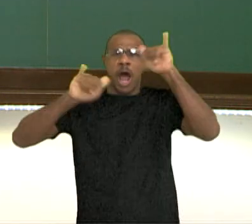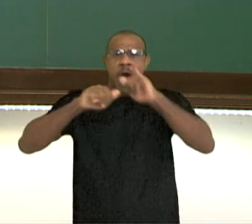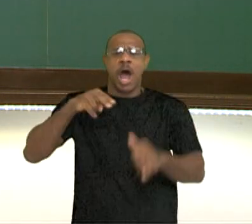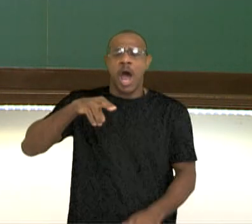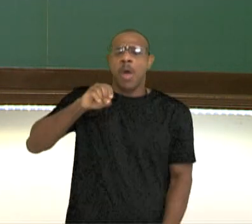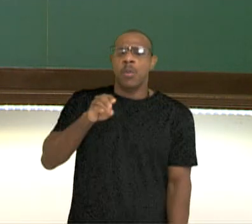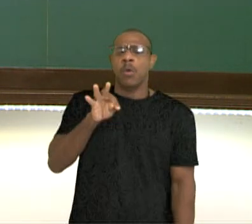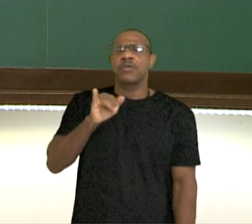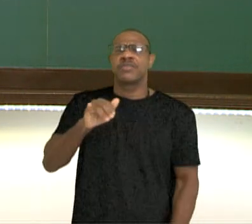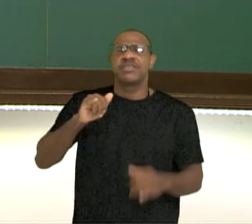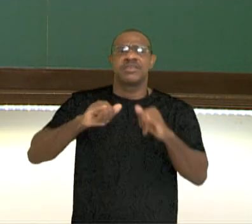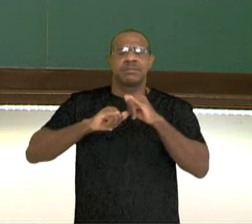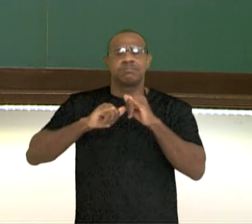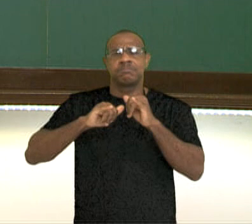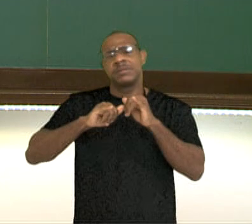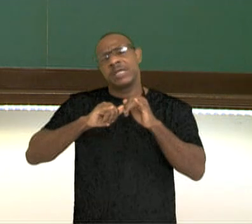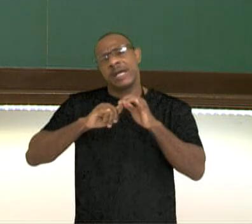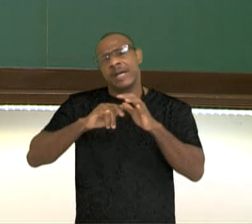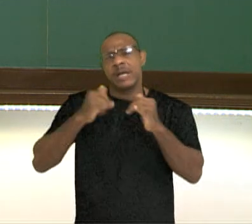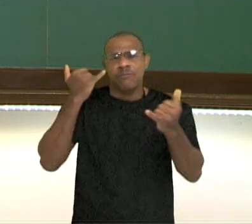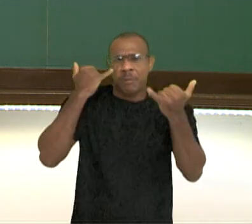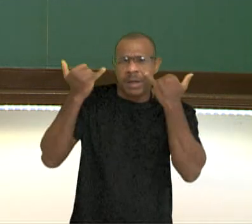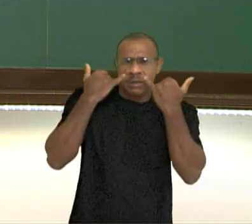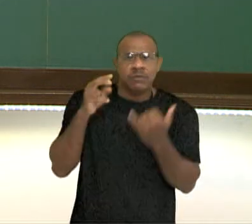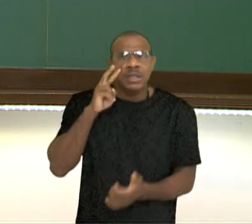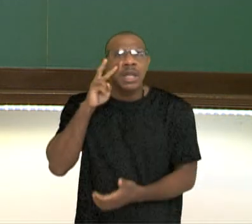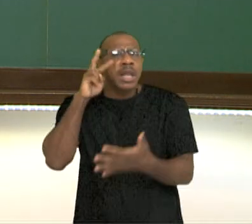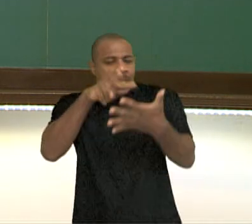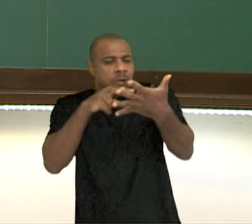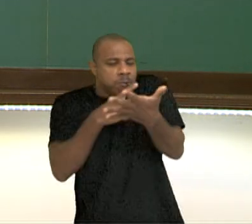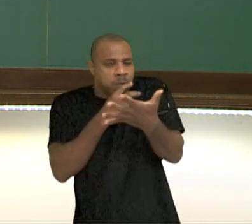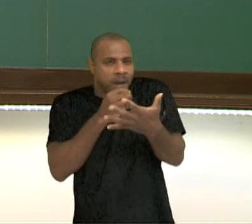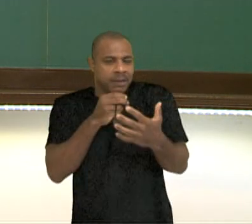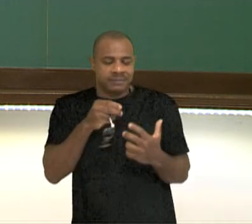manchete de notícia que você leu e que ficou assim bem marcada?